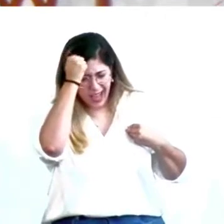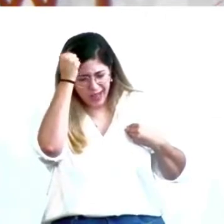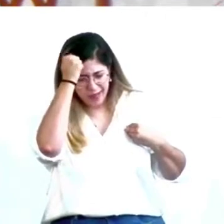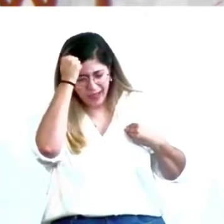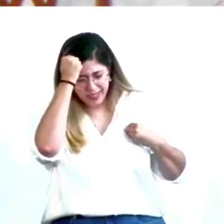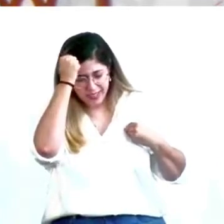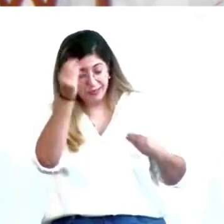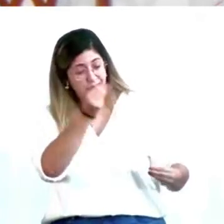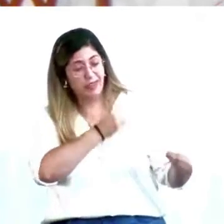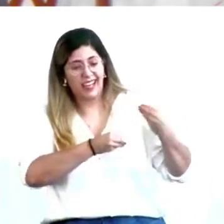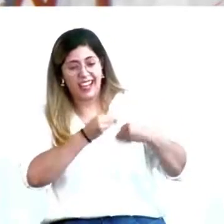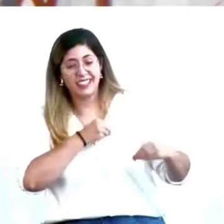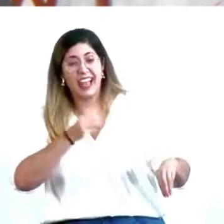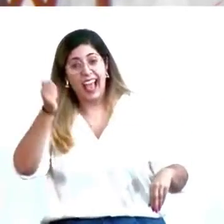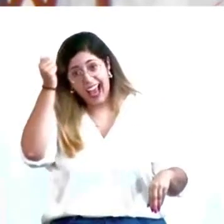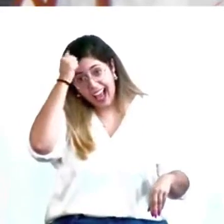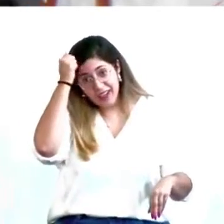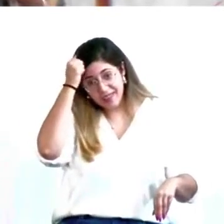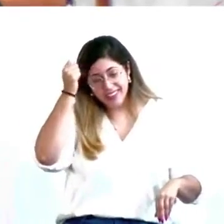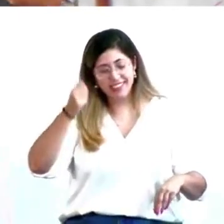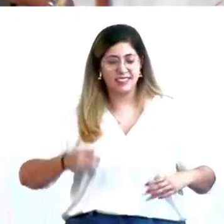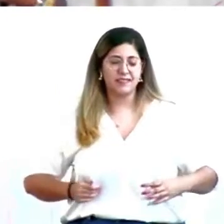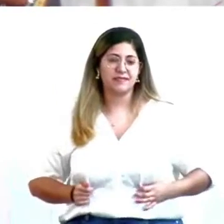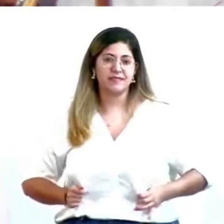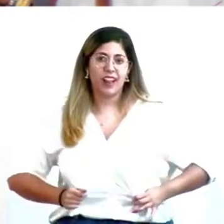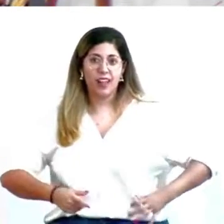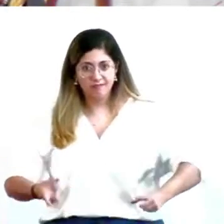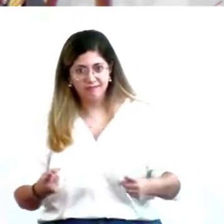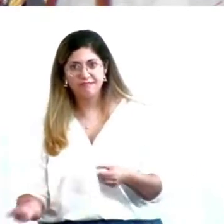se arrepende, para eles há perdão, eles voltam.